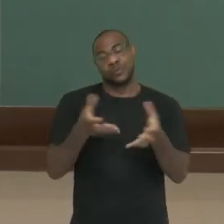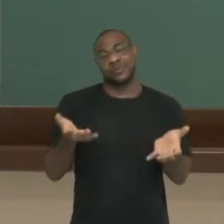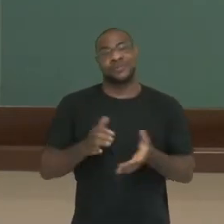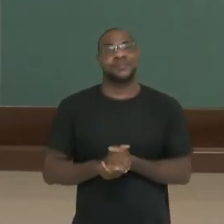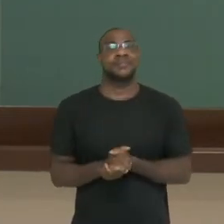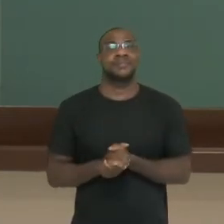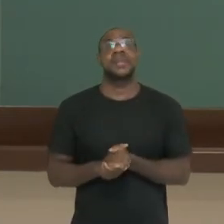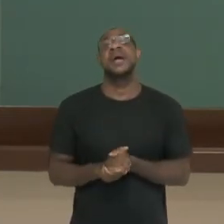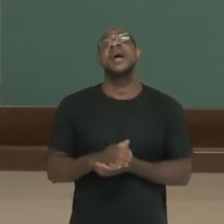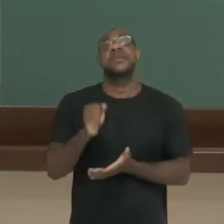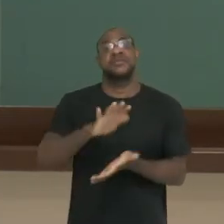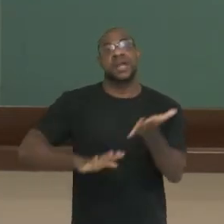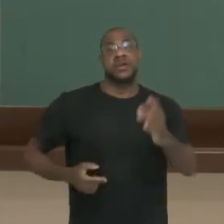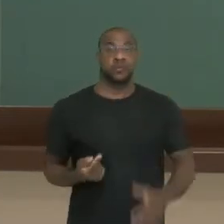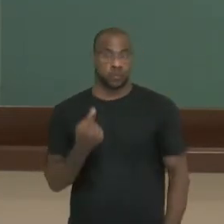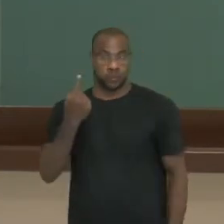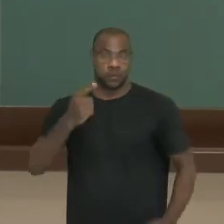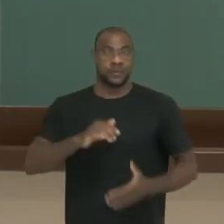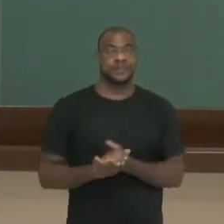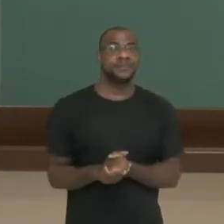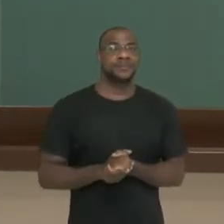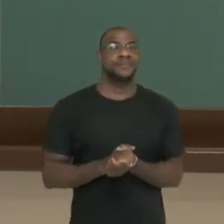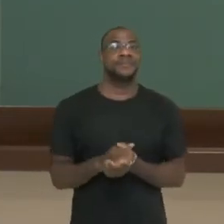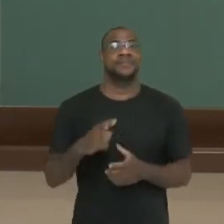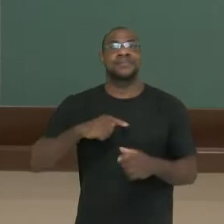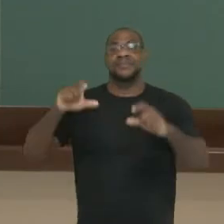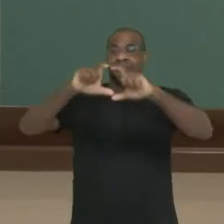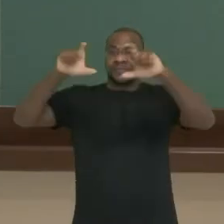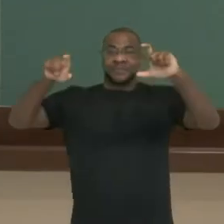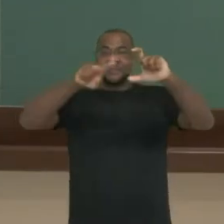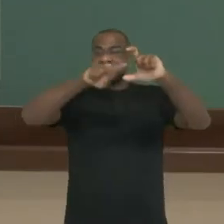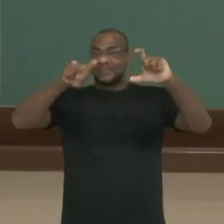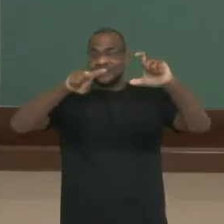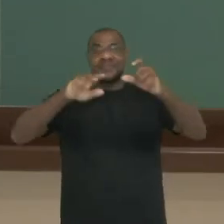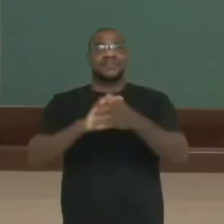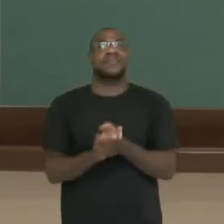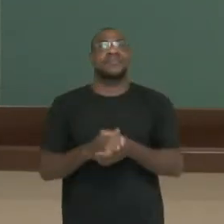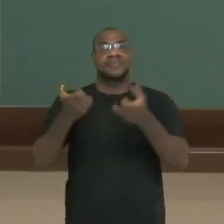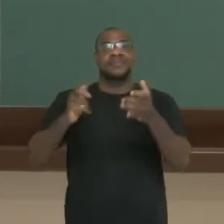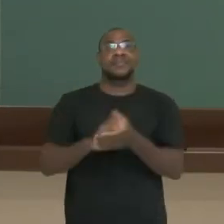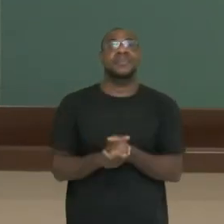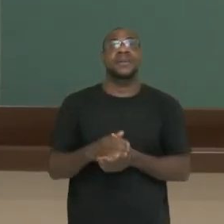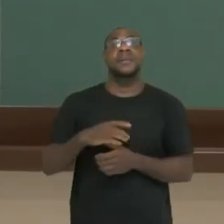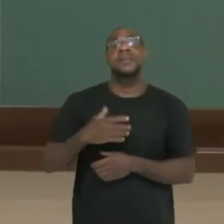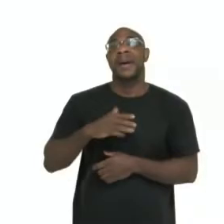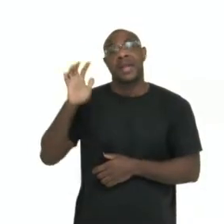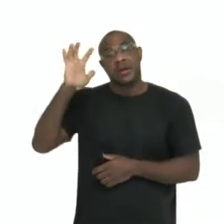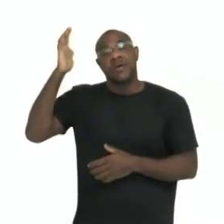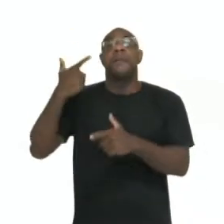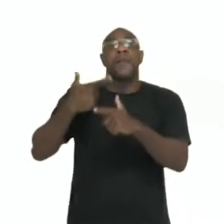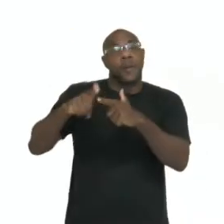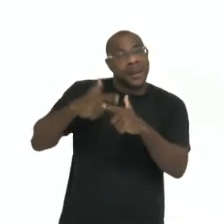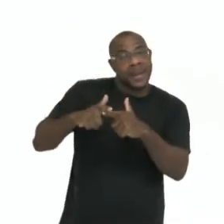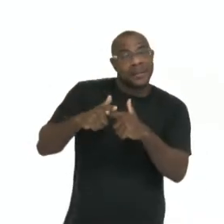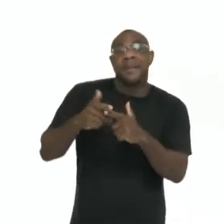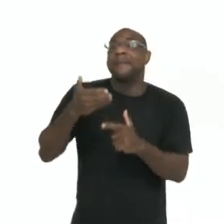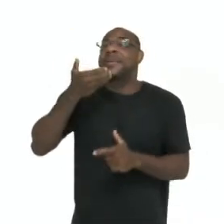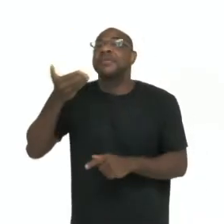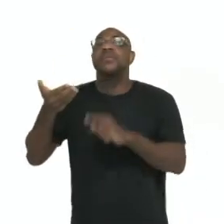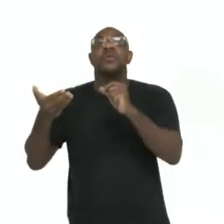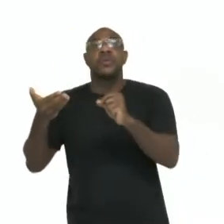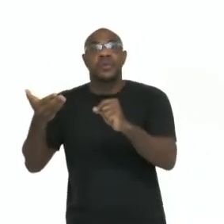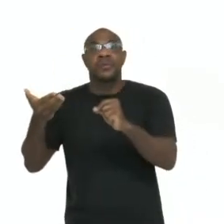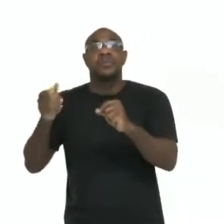para nossa primeira atividade, vocês têm um fragmento da carta, né, que diz assim: para solucionar esse problema, solicitamos